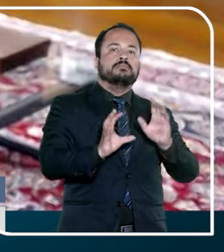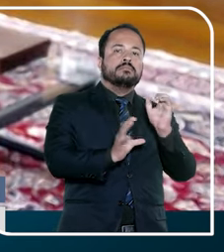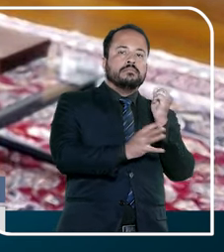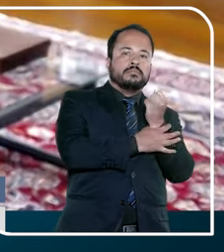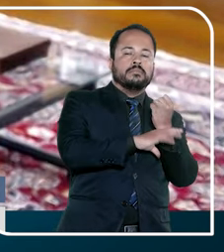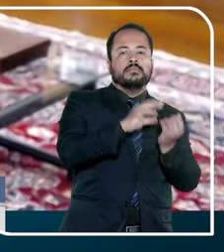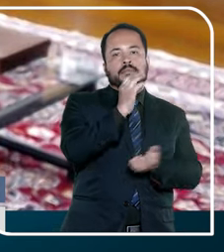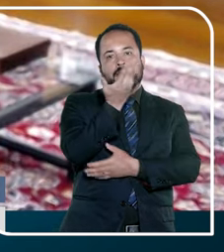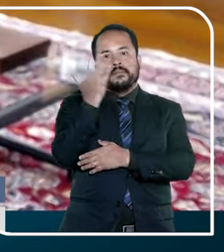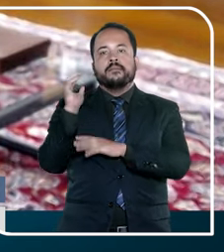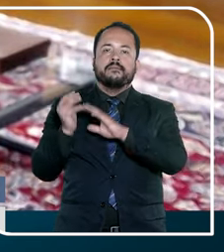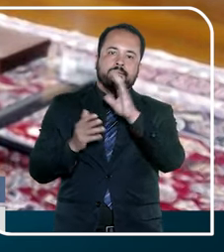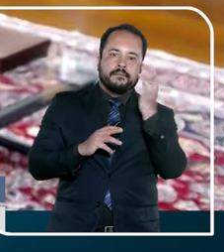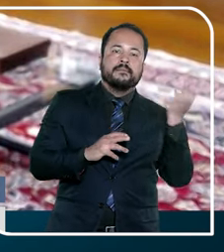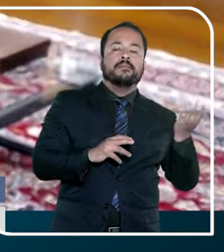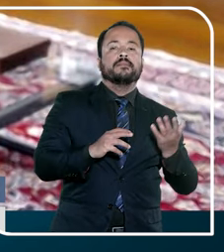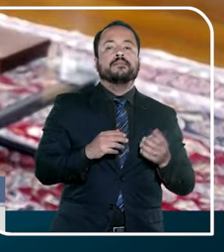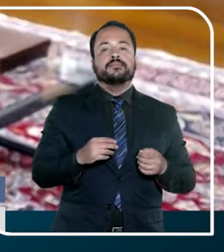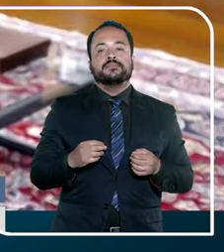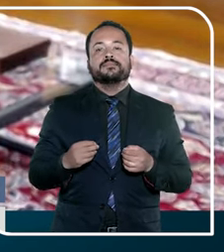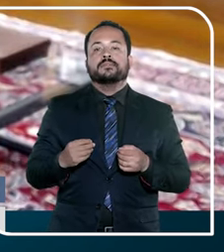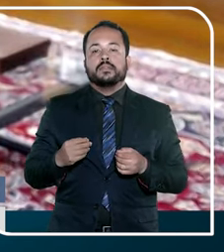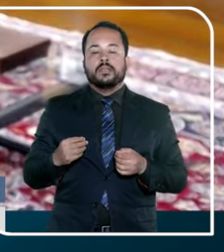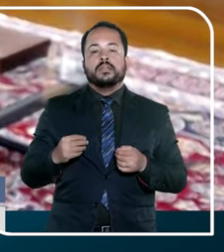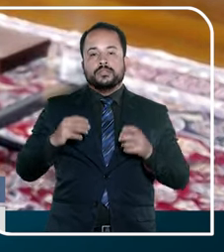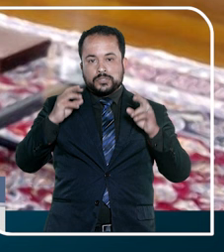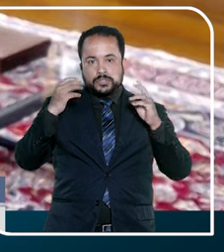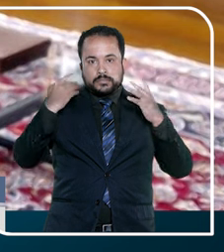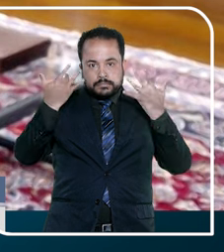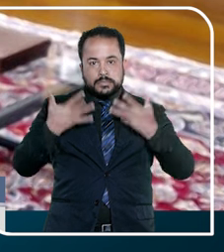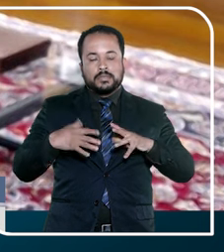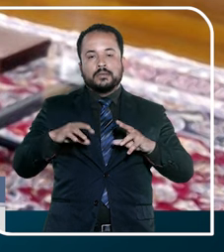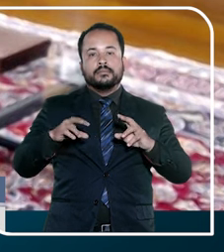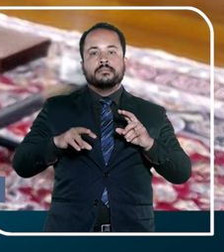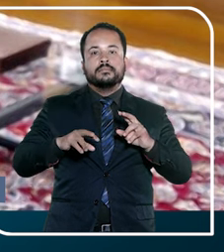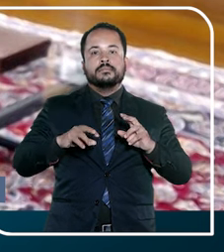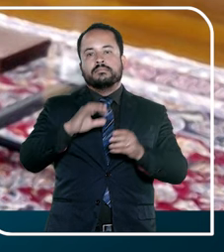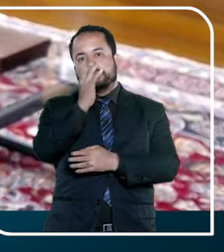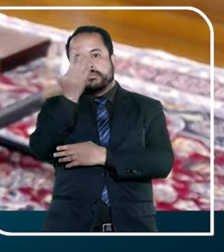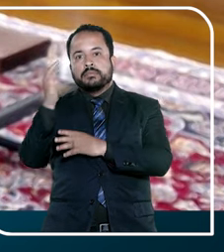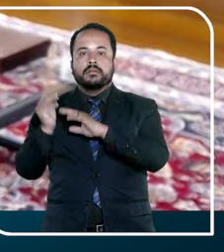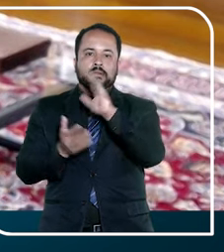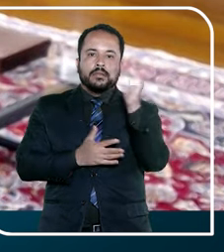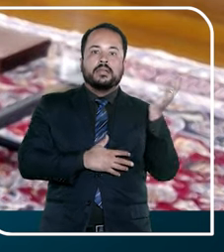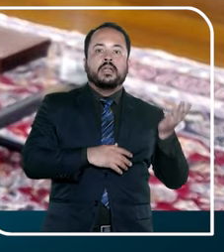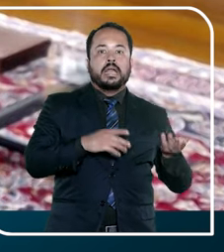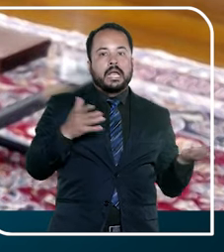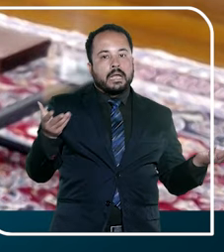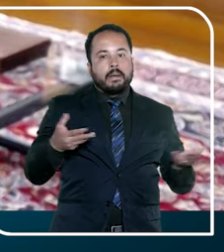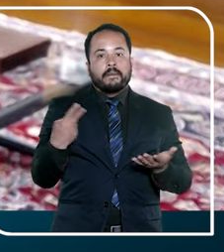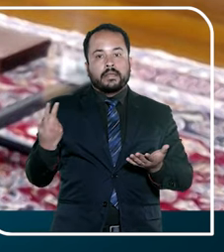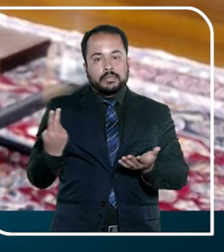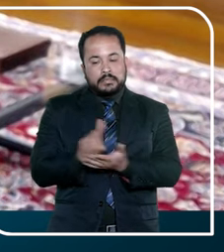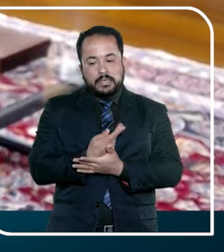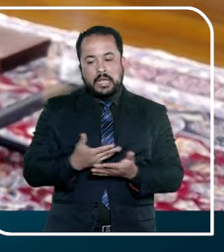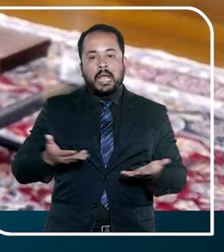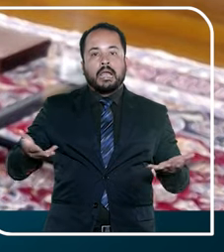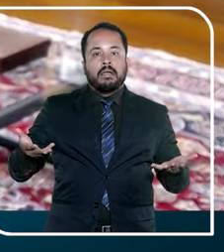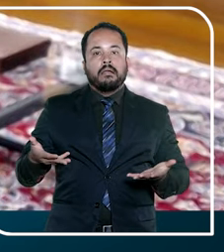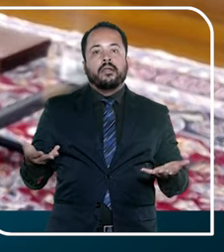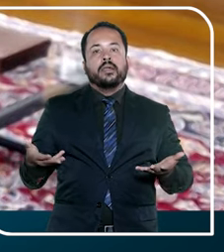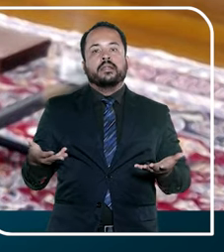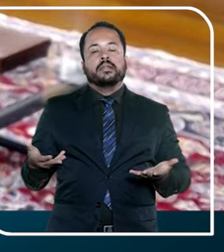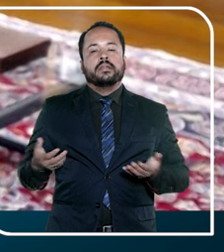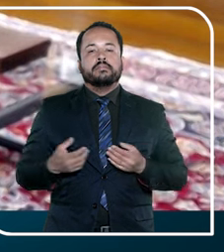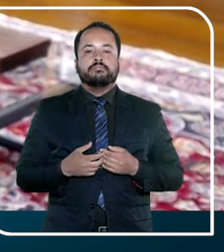meio ambiente eh especialmente dos acontecimentos mais recentes mas independentemente deles nós